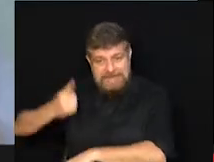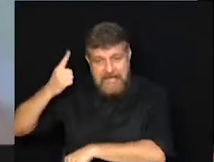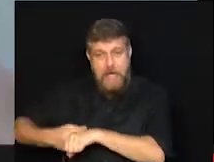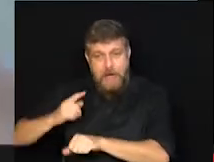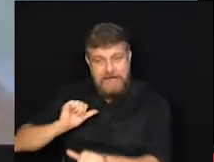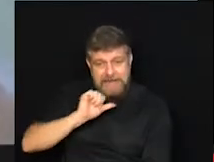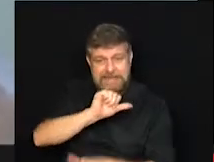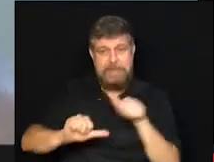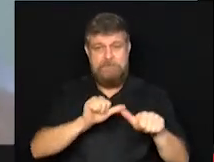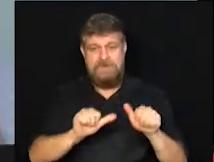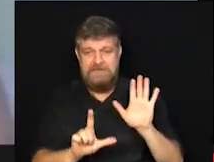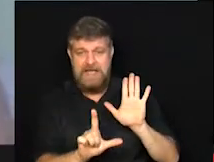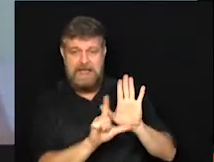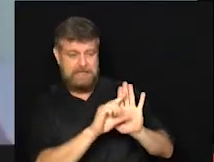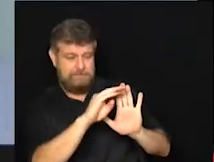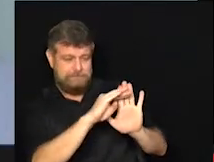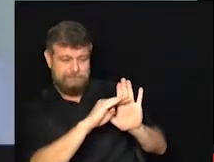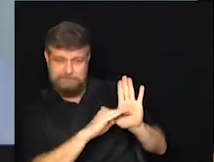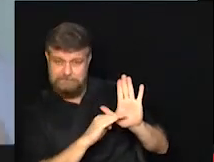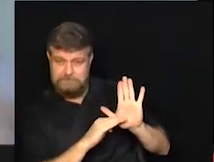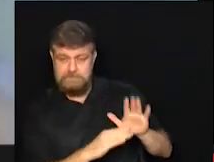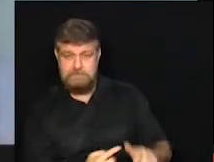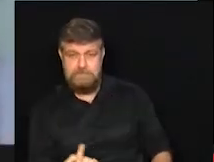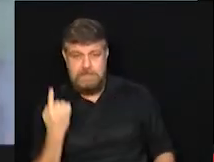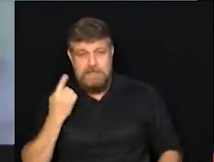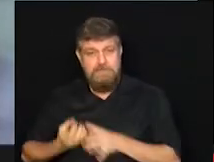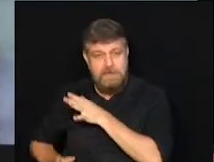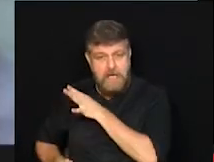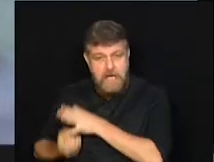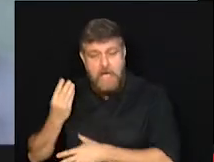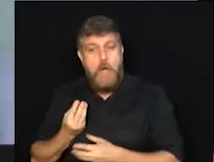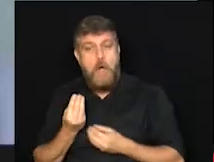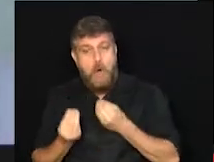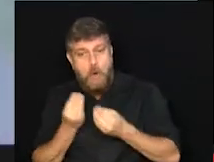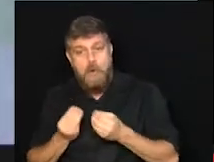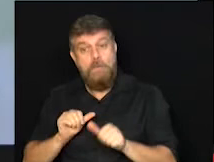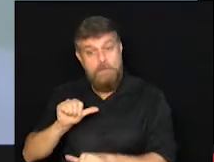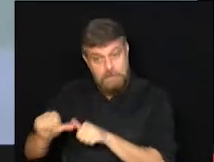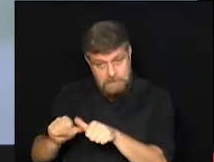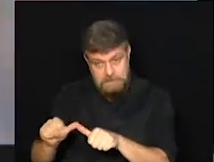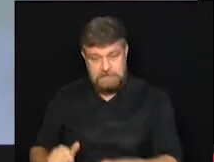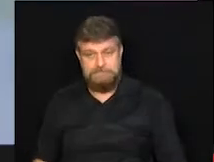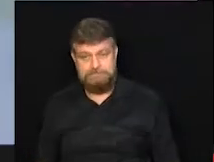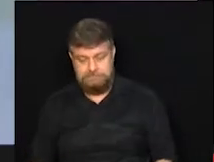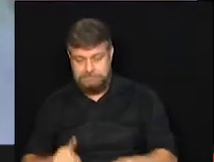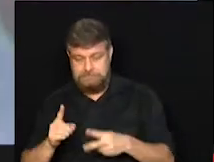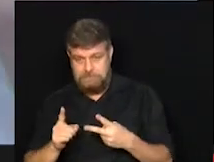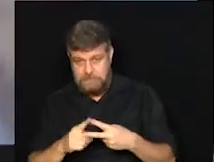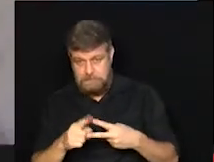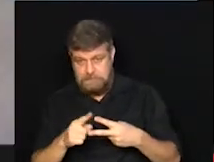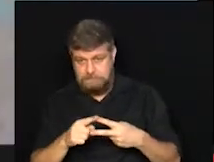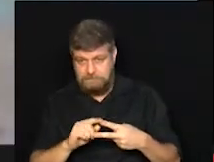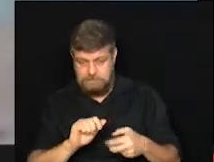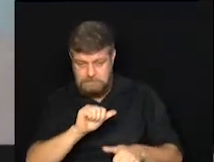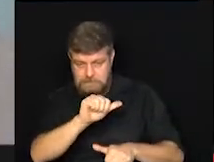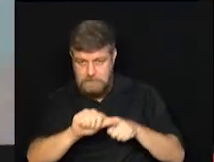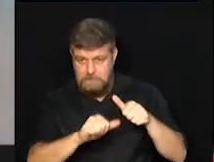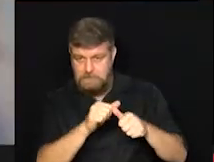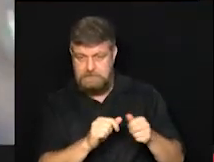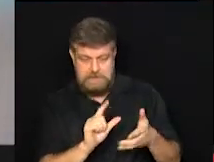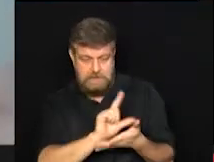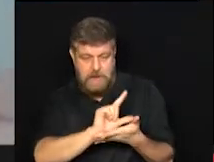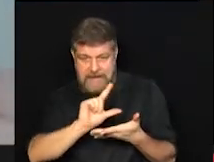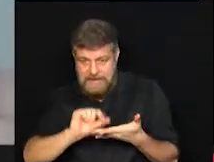Para que a lei, quando é criada, só existem duas formas de mudá-la, ou alterando os seus